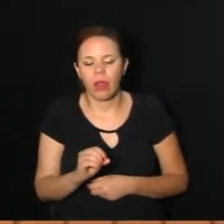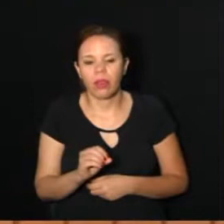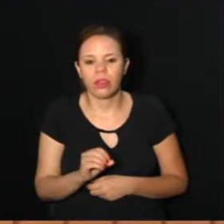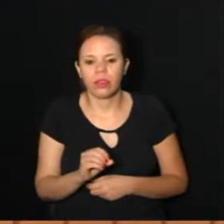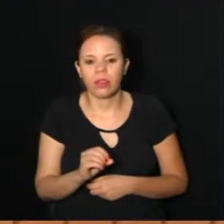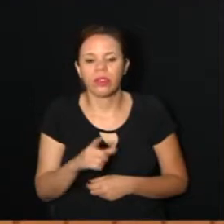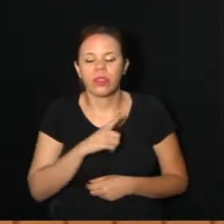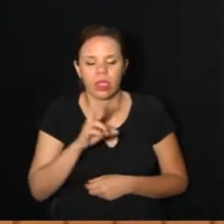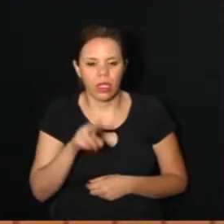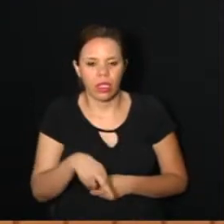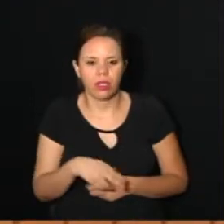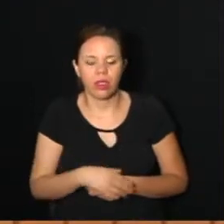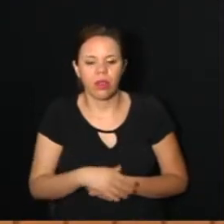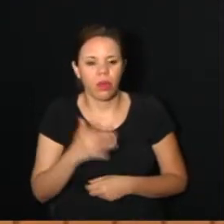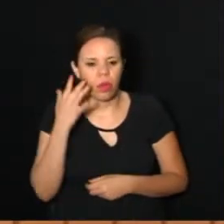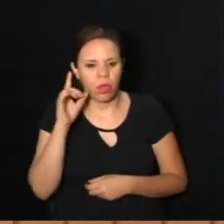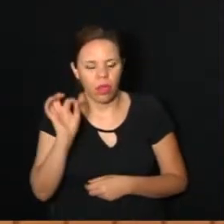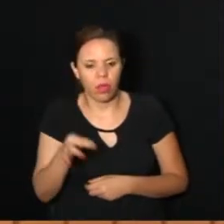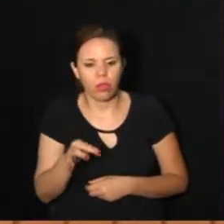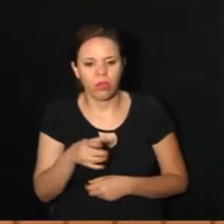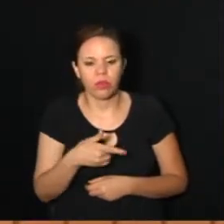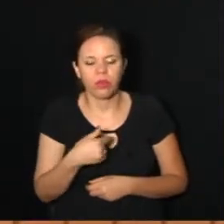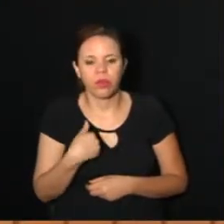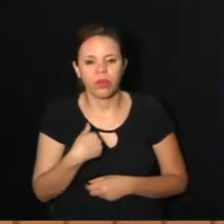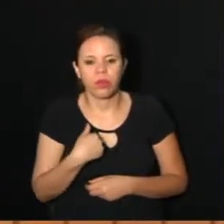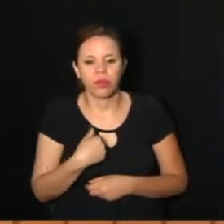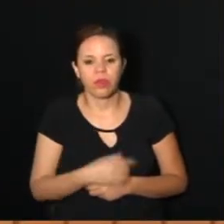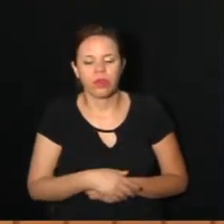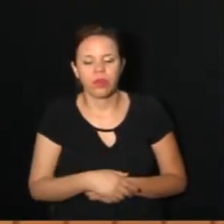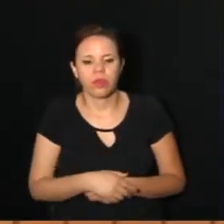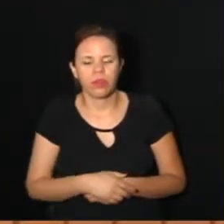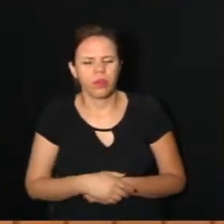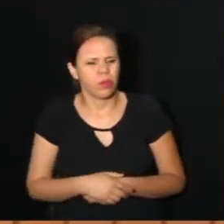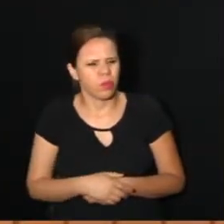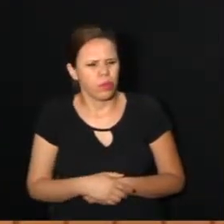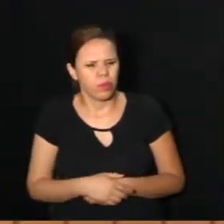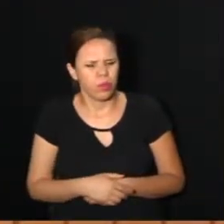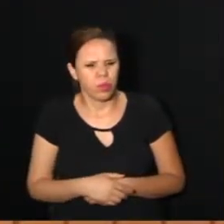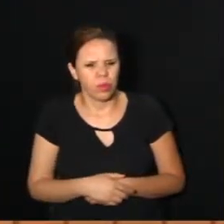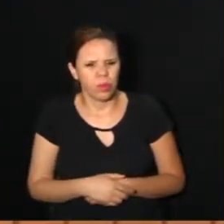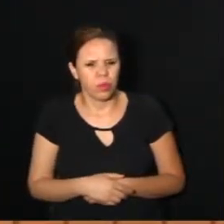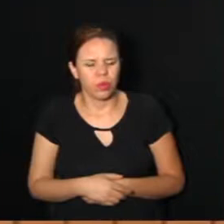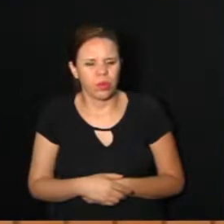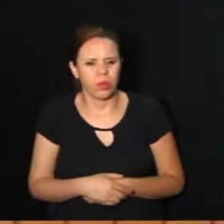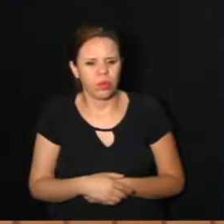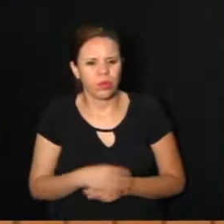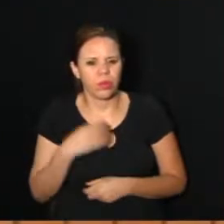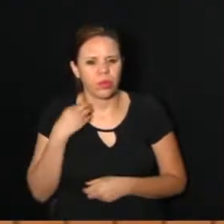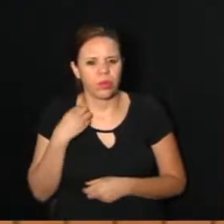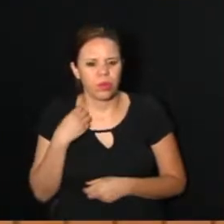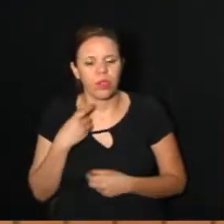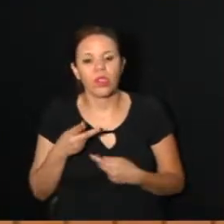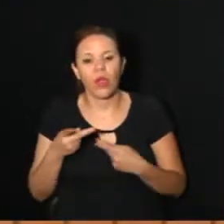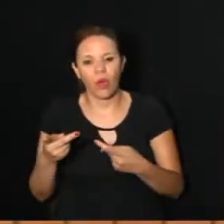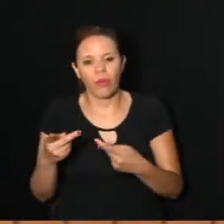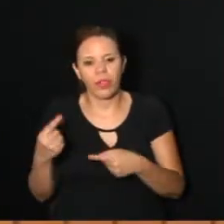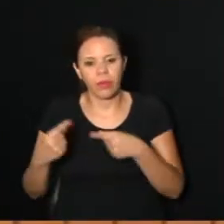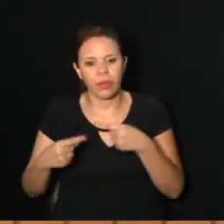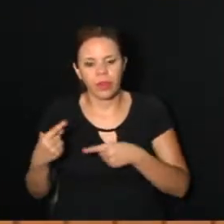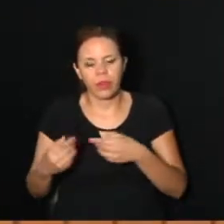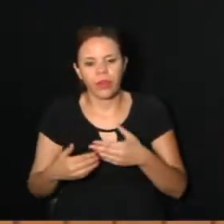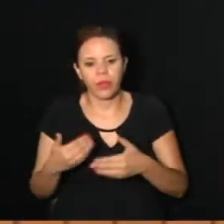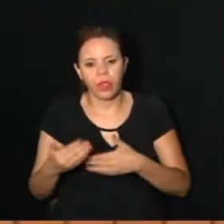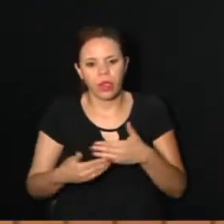razão, é ótimo, é isso aí mesmo. Tá? E Então, está convidado, como Eduardo, como